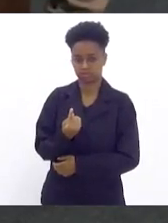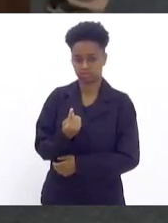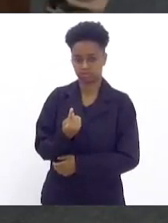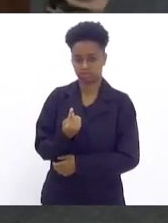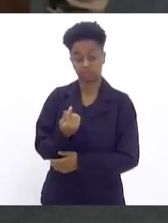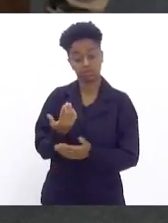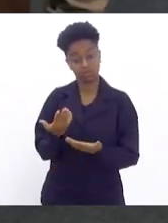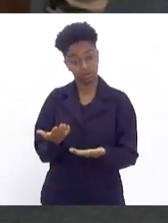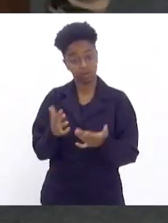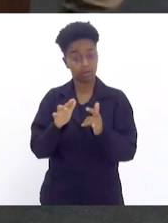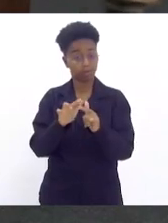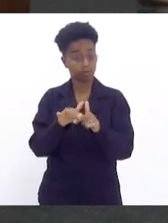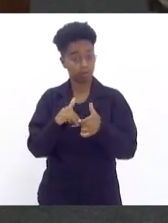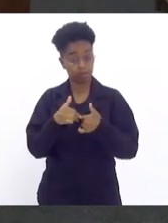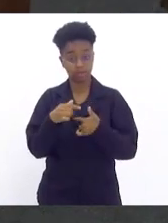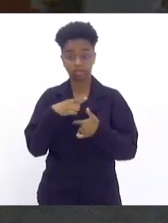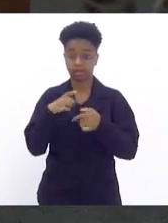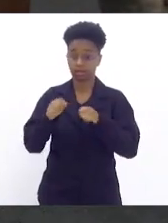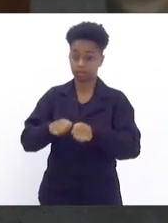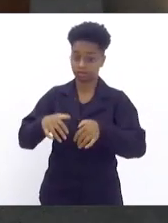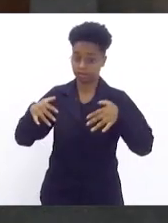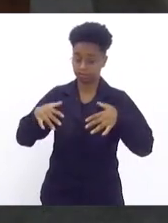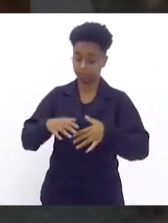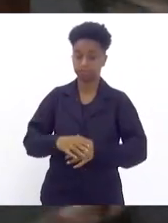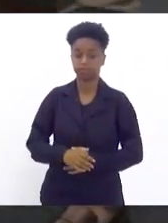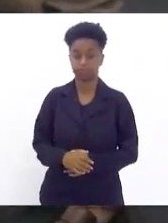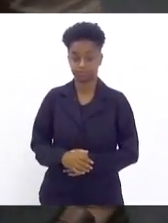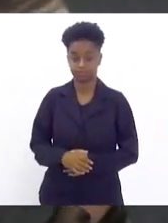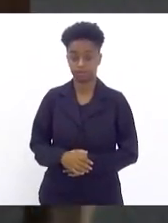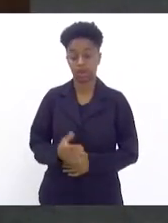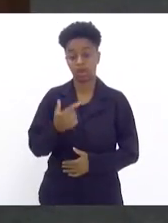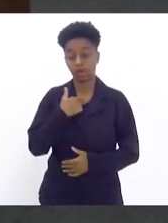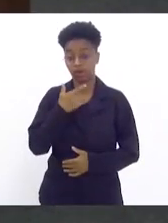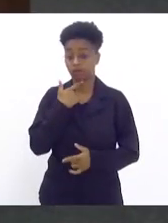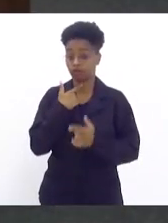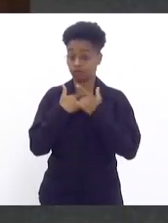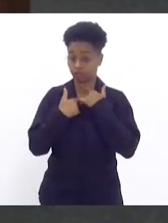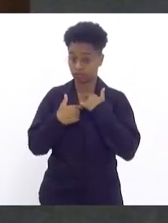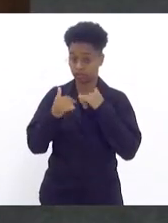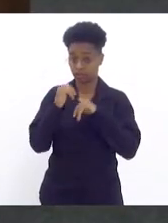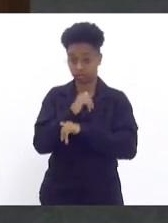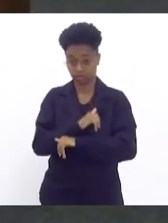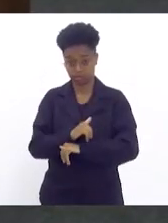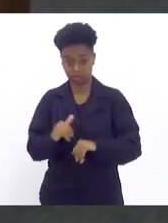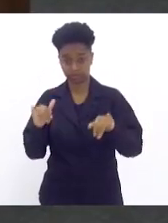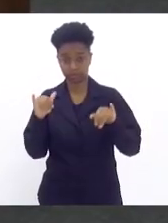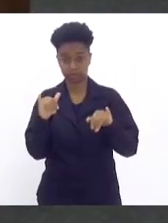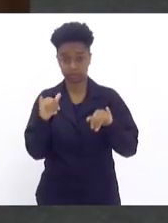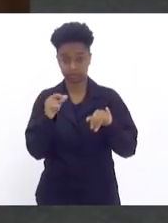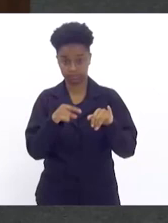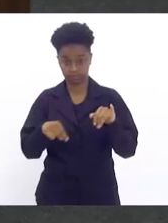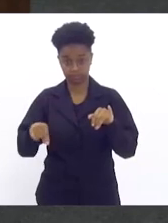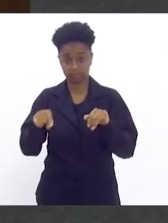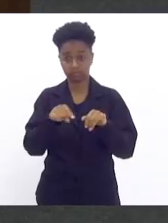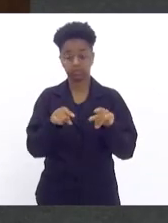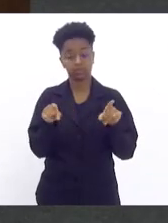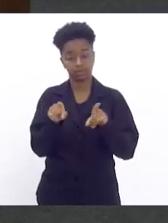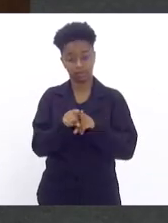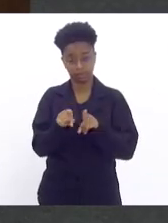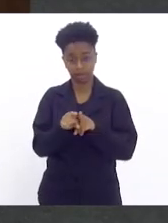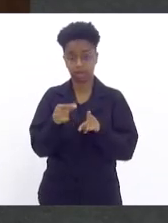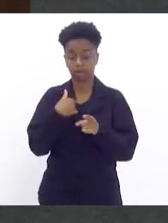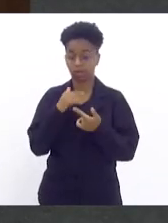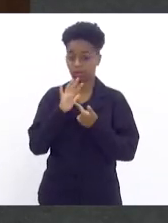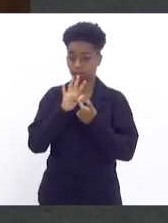para isso existe plenário eu queria comunicar vossa excelência que também apresentei